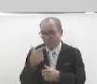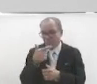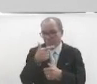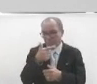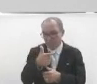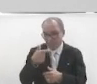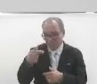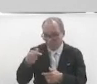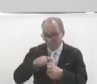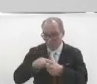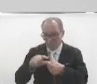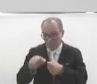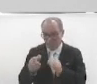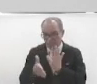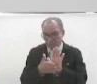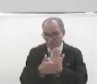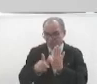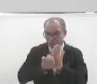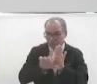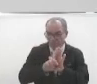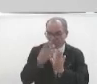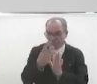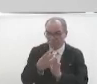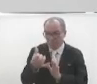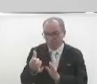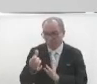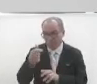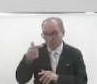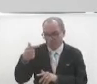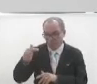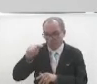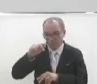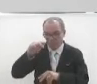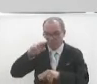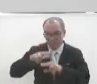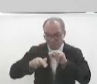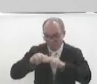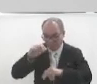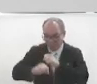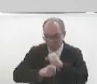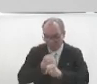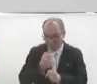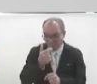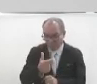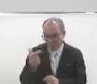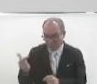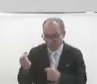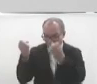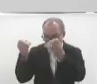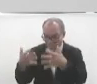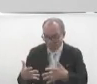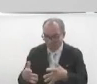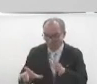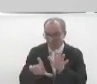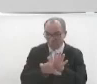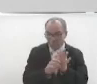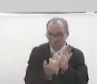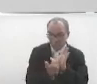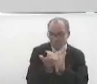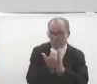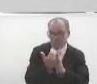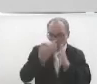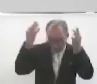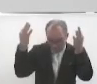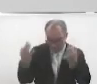27 preposto a lei complementar 36 de 7 de junho de 2022 Visa tomar o processo mais